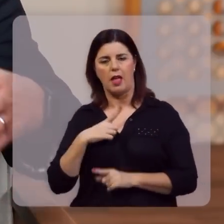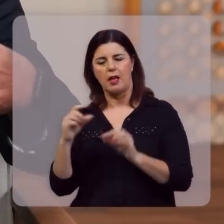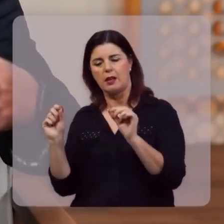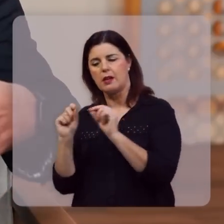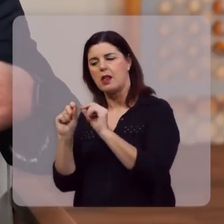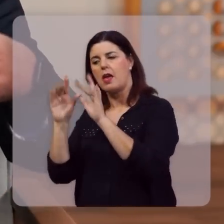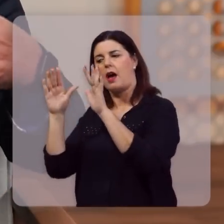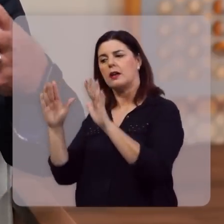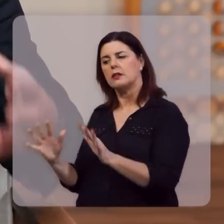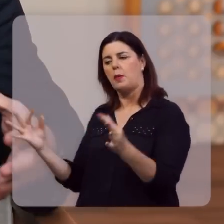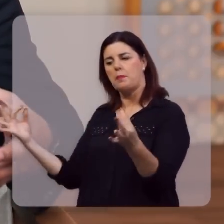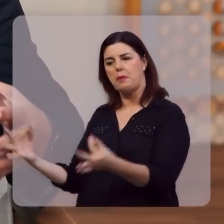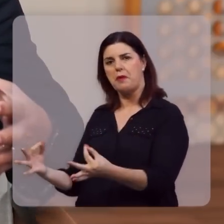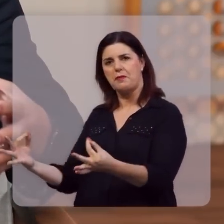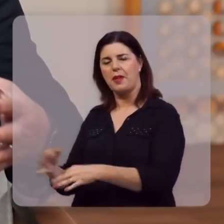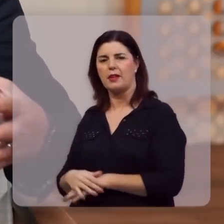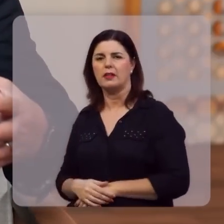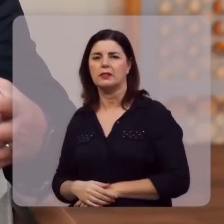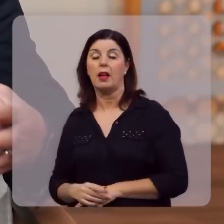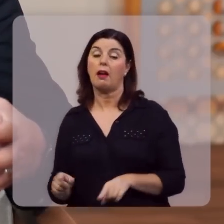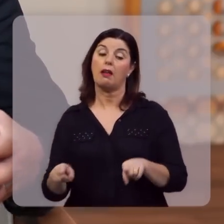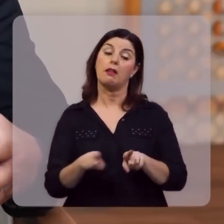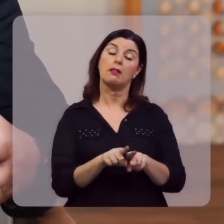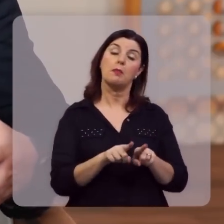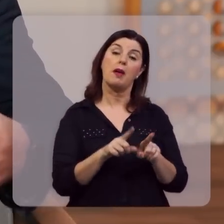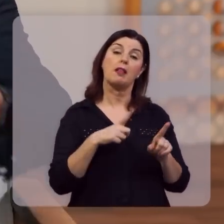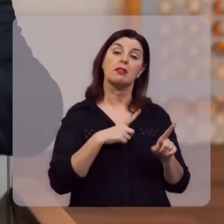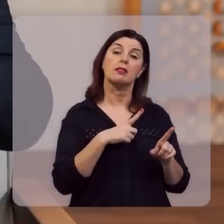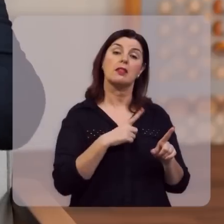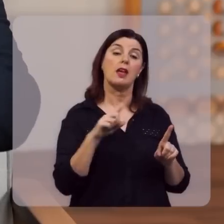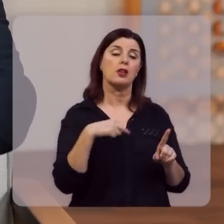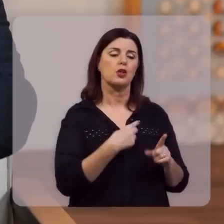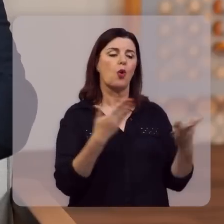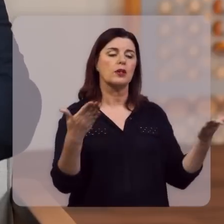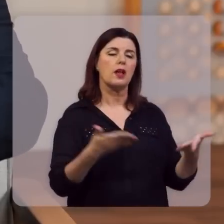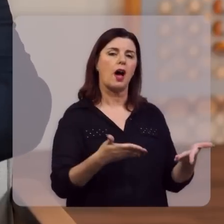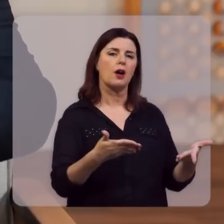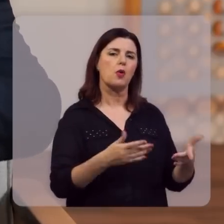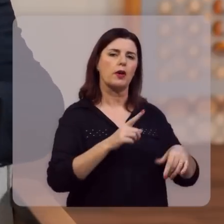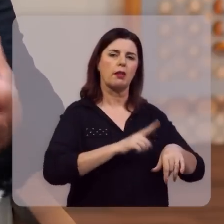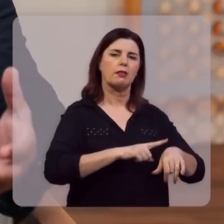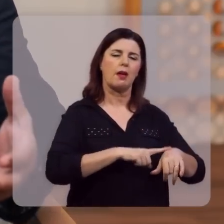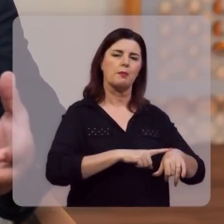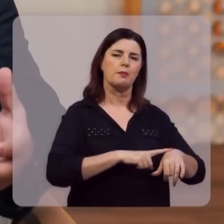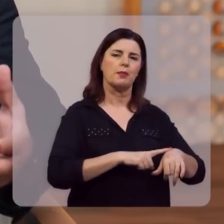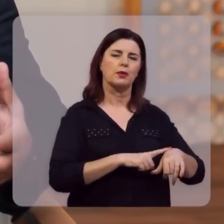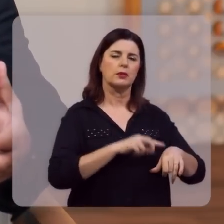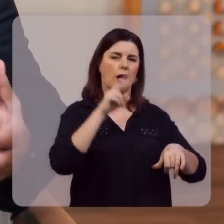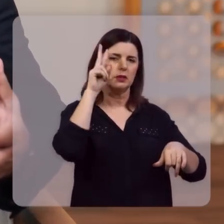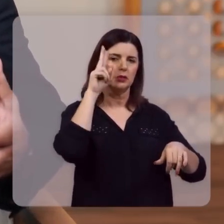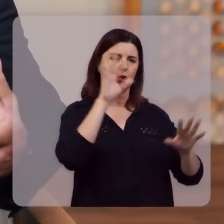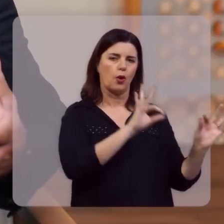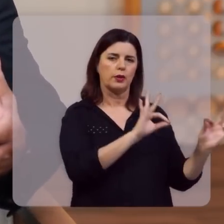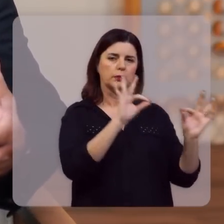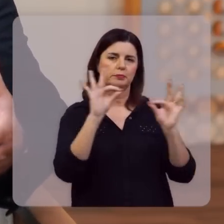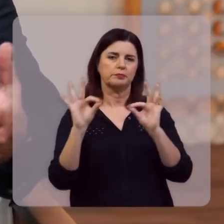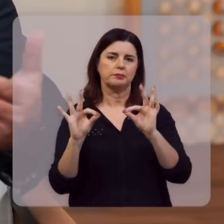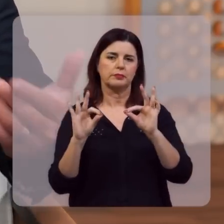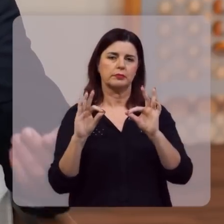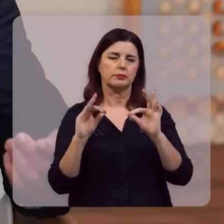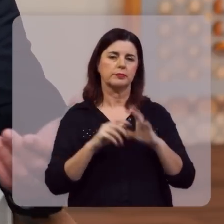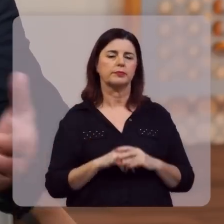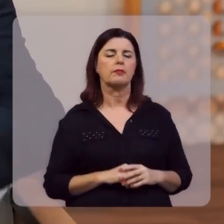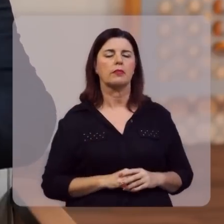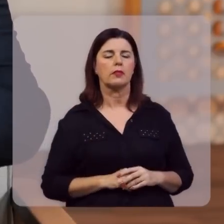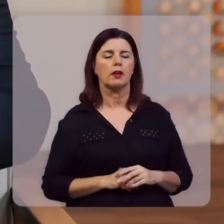onde todas as coisas são perfeitas, e existe a categoria que nós estamos agora, o momento em que nós estamos na história da humanidade,